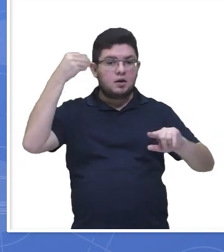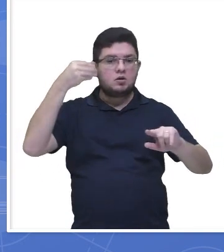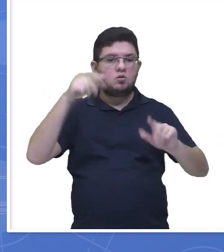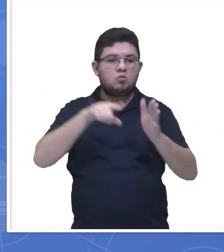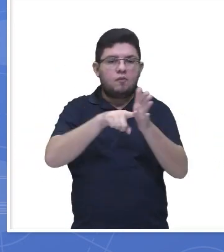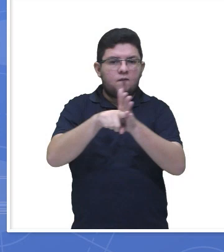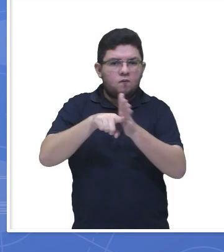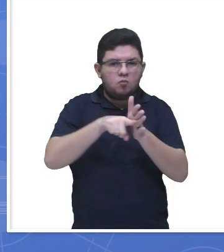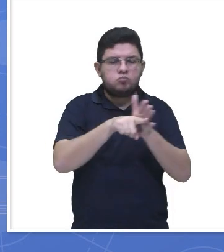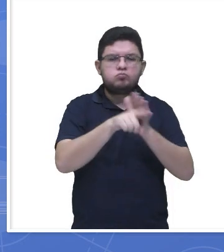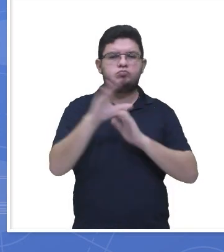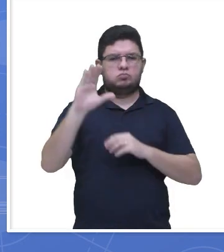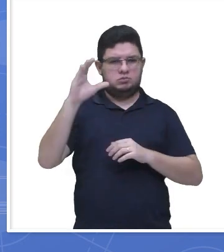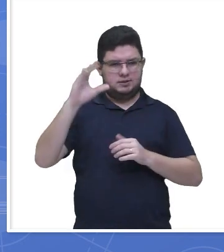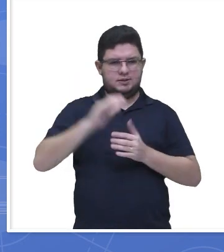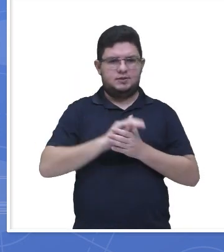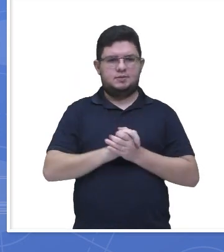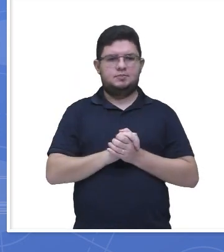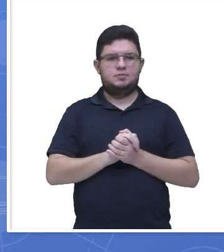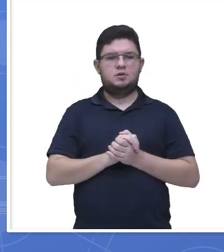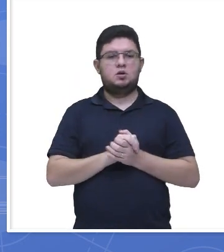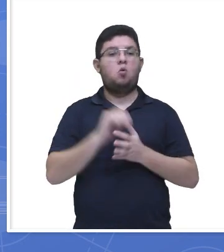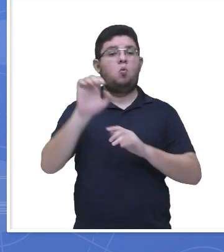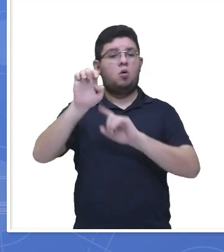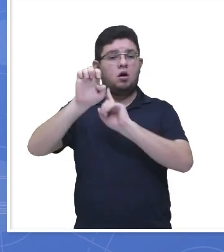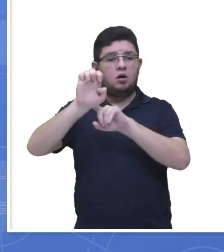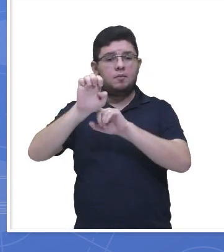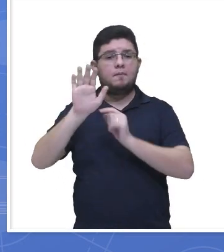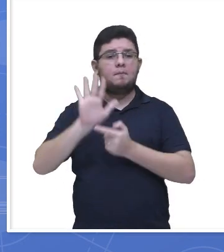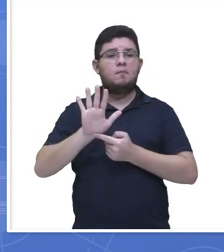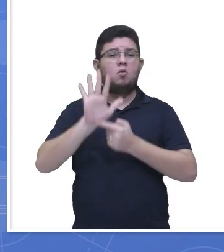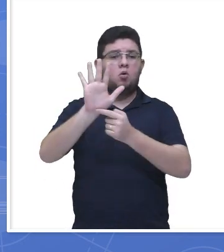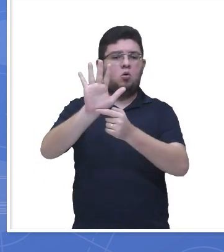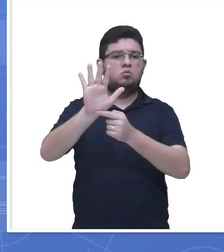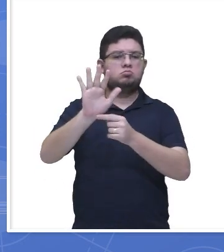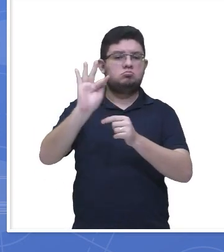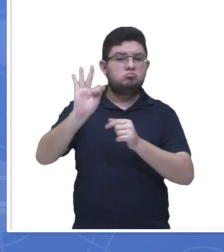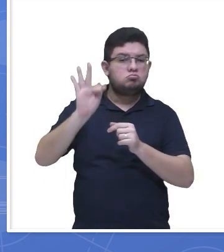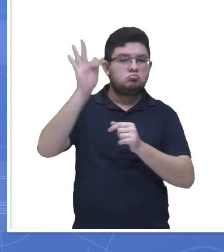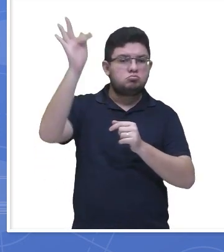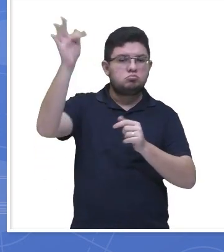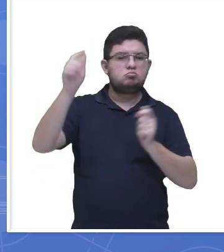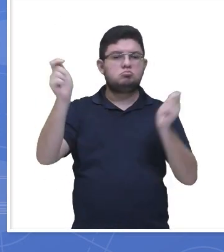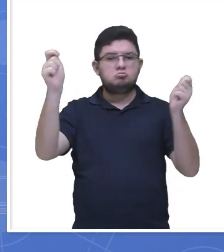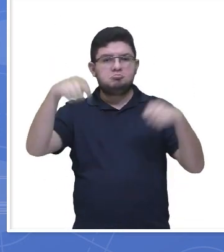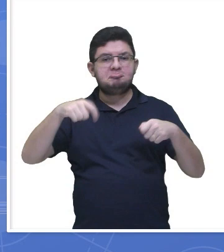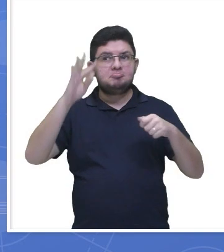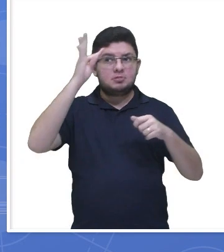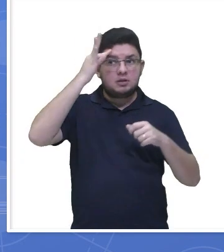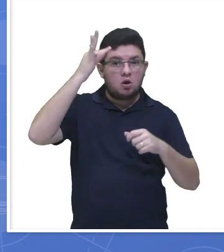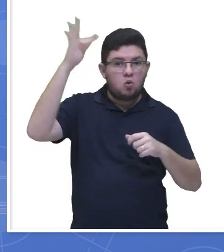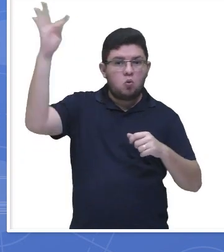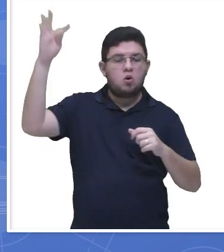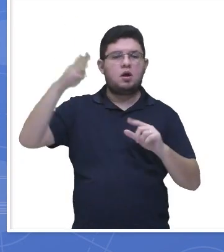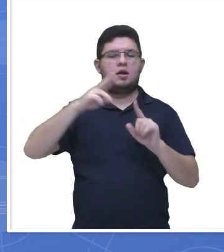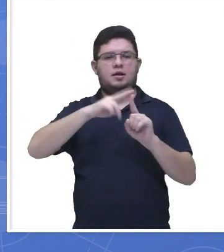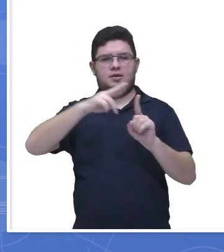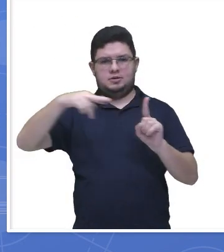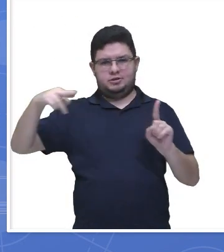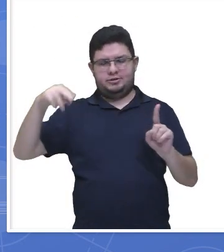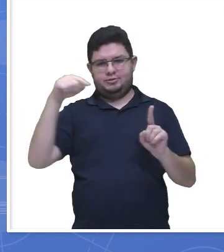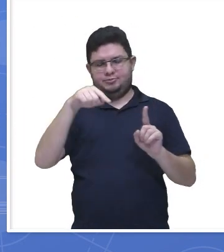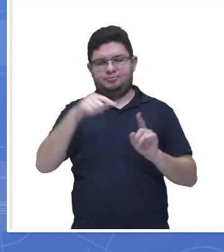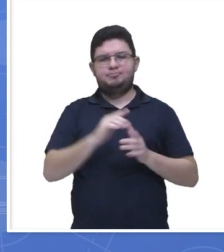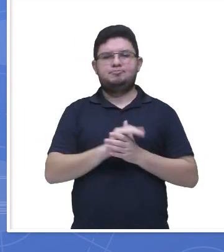investigação científica. Ou letra E. O fato científico demonstra, prova e prevê uma